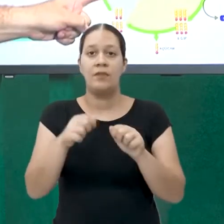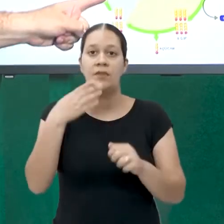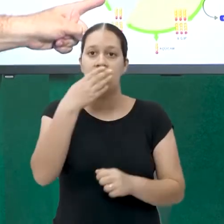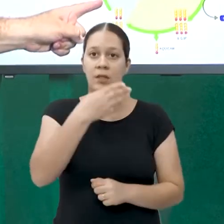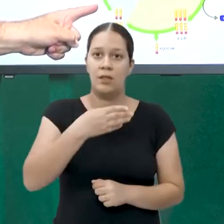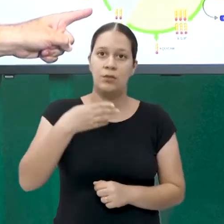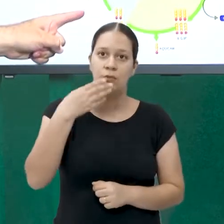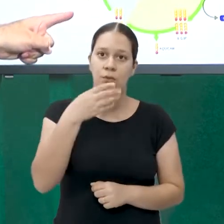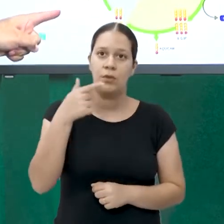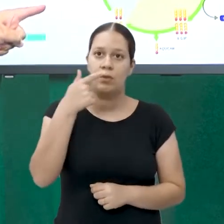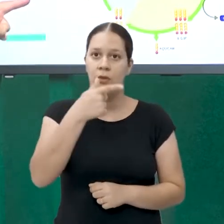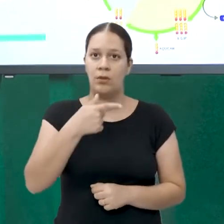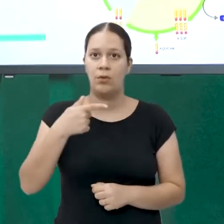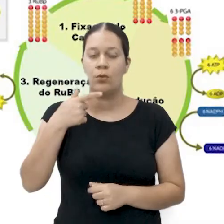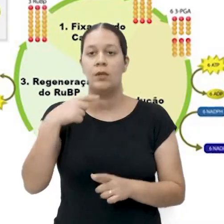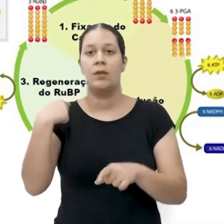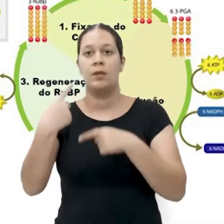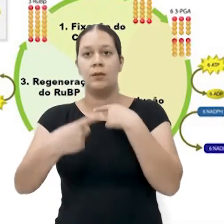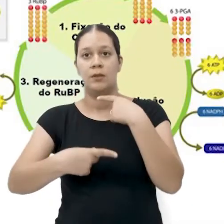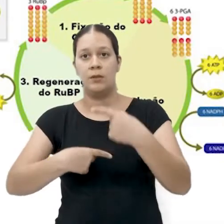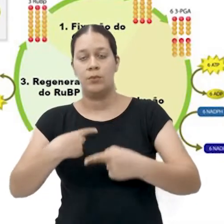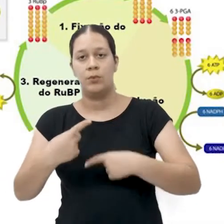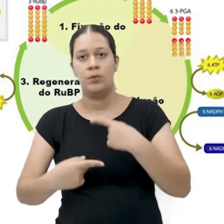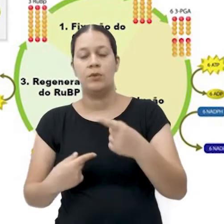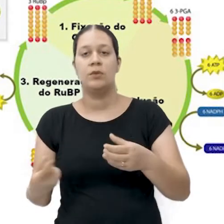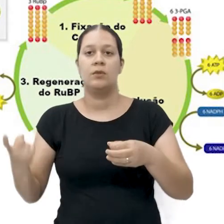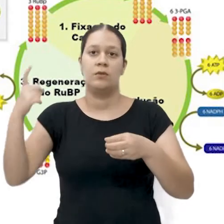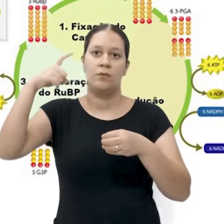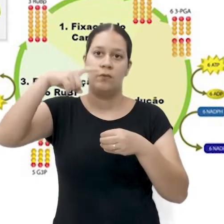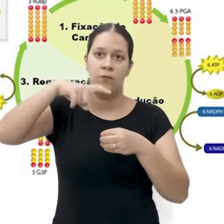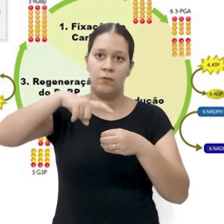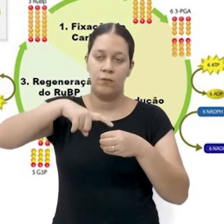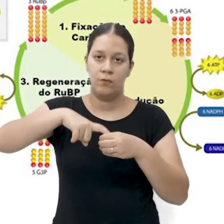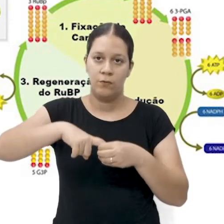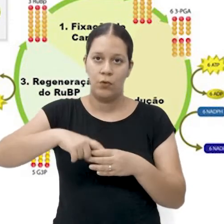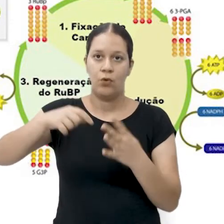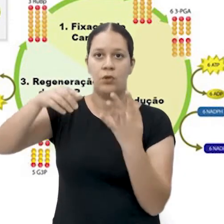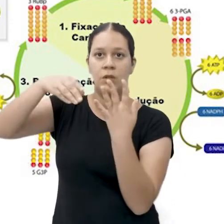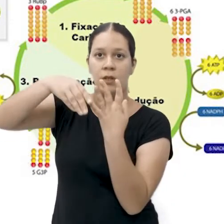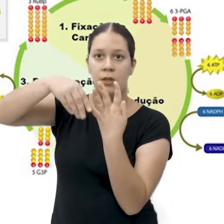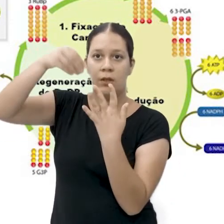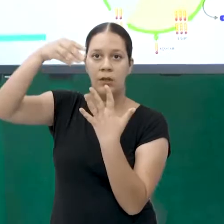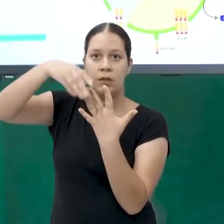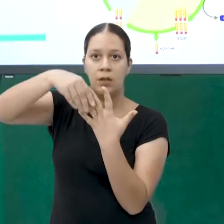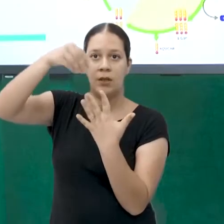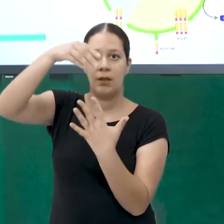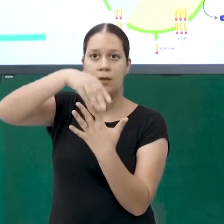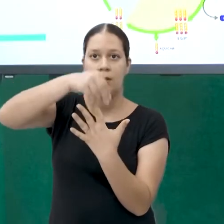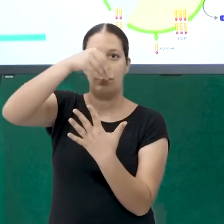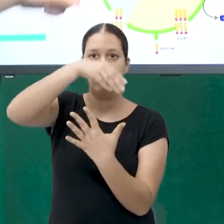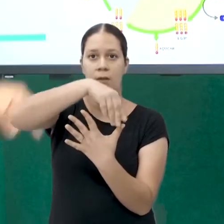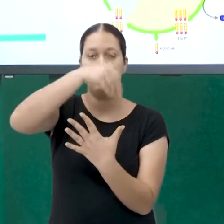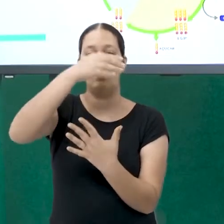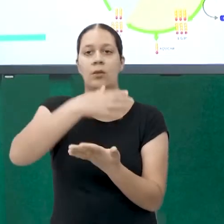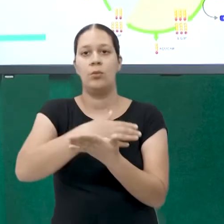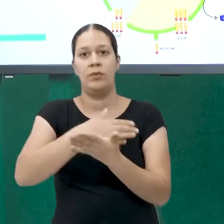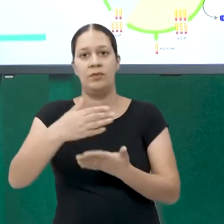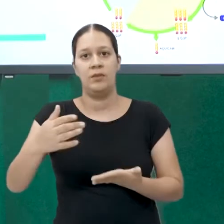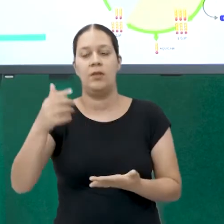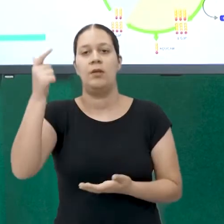açúcar, depois você retorna toda a cadeia aqui para começar tudo de